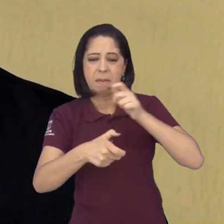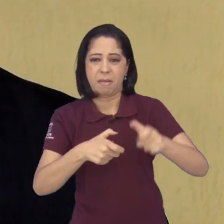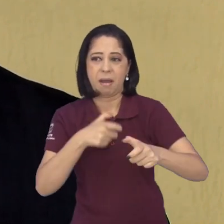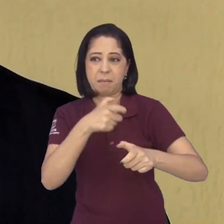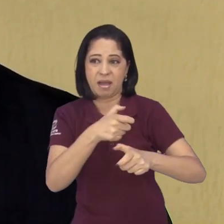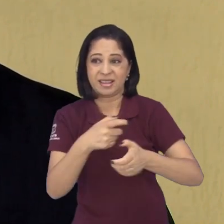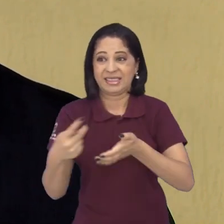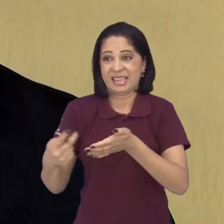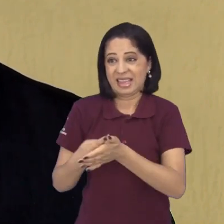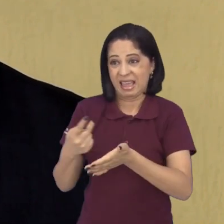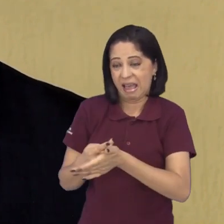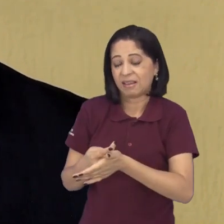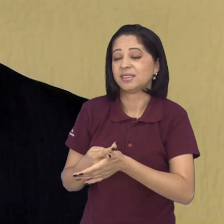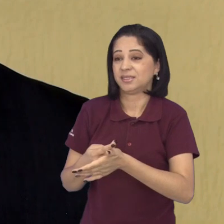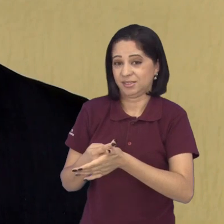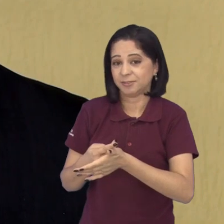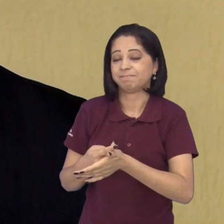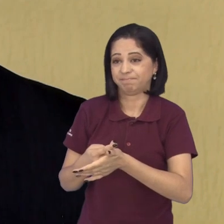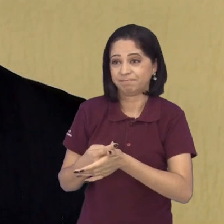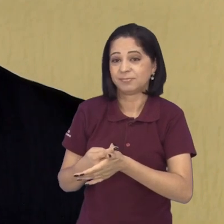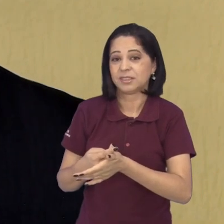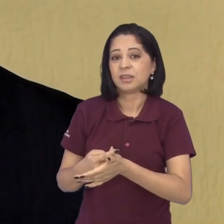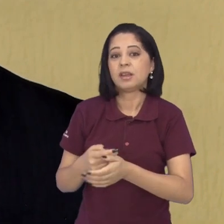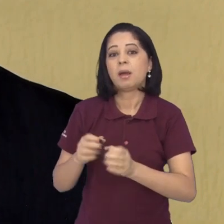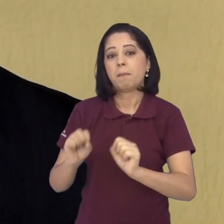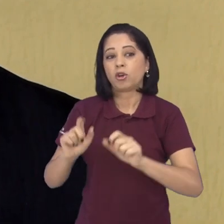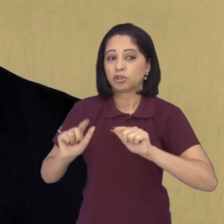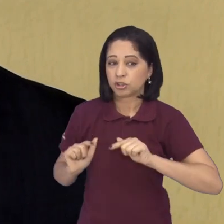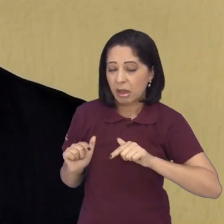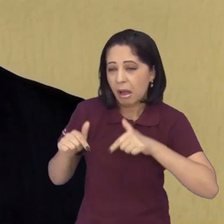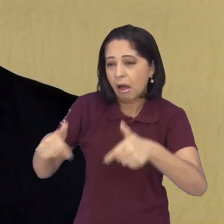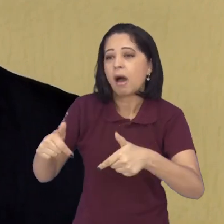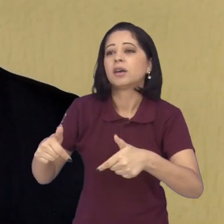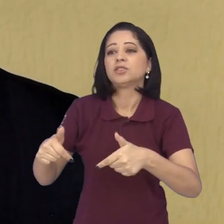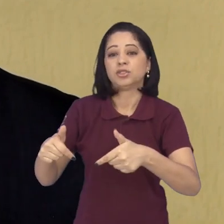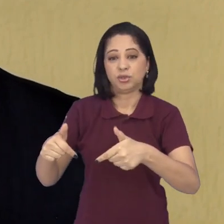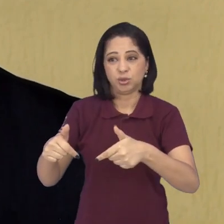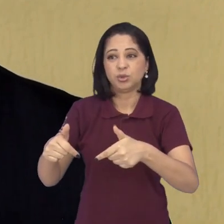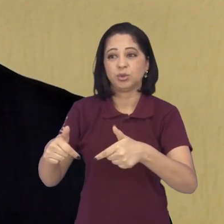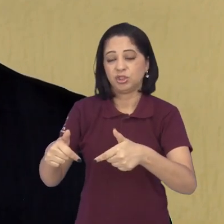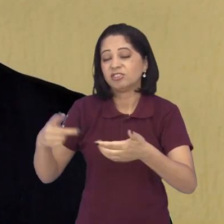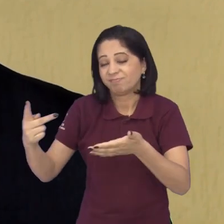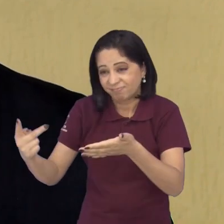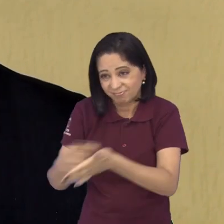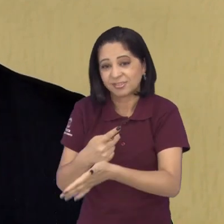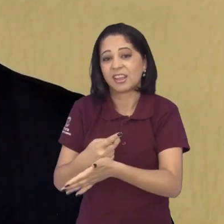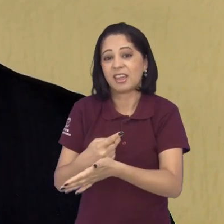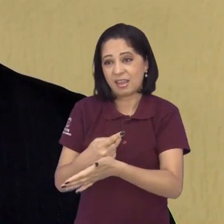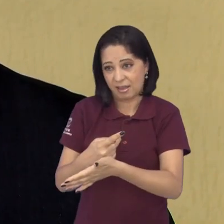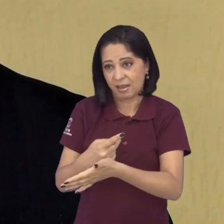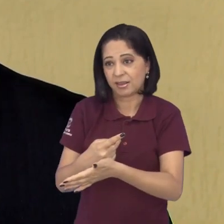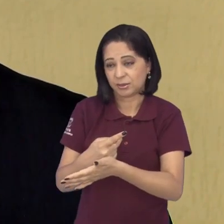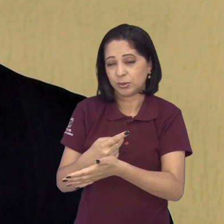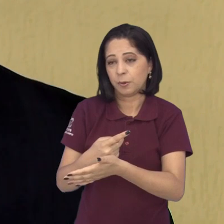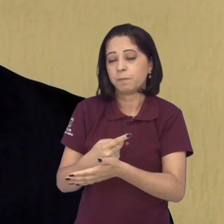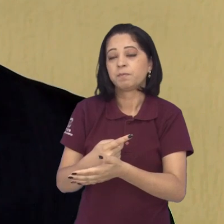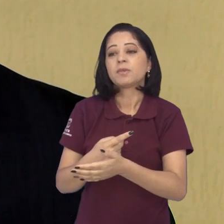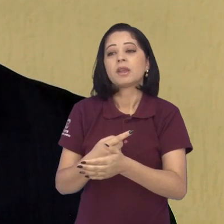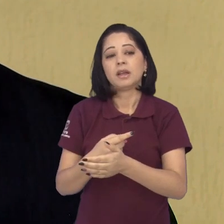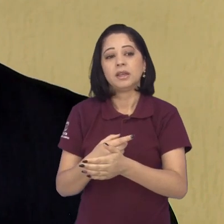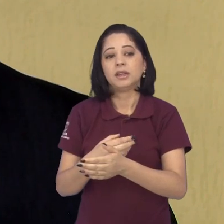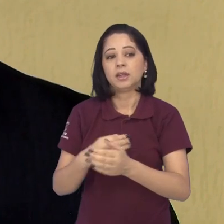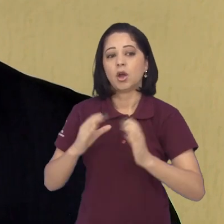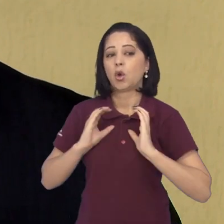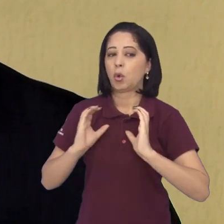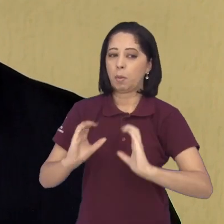pessoas que podem cometer alguns ilícitos, alguns atos que podem ser ilícitos do ponto de vista civil,